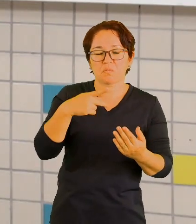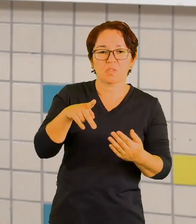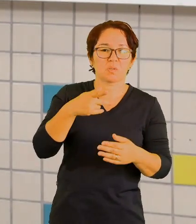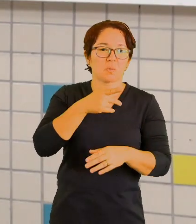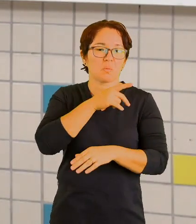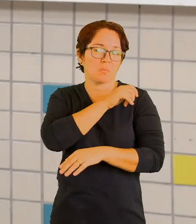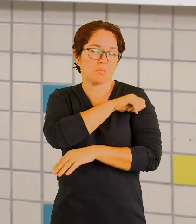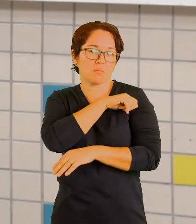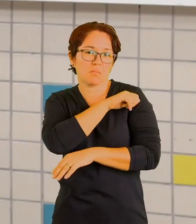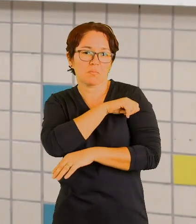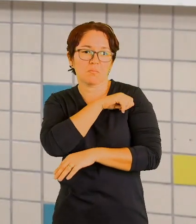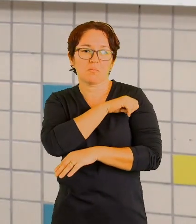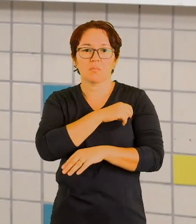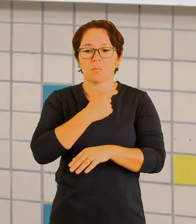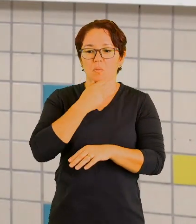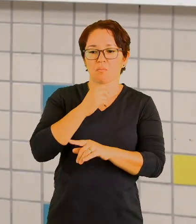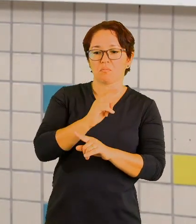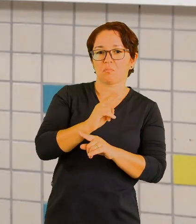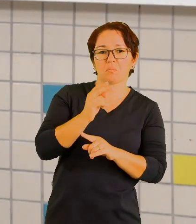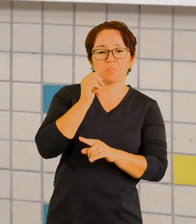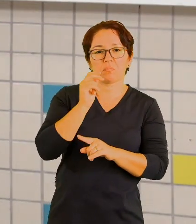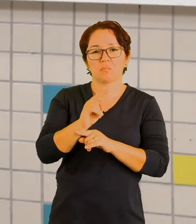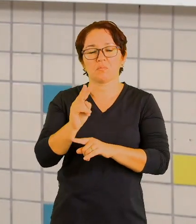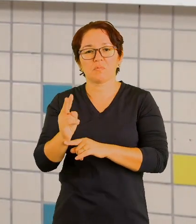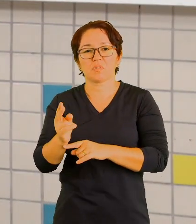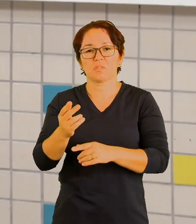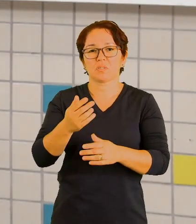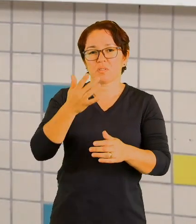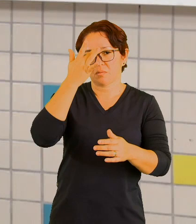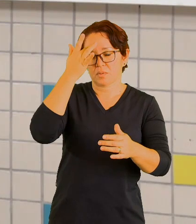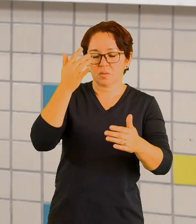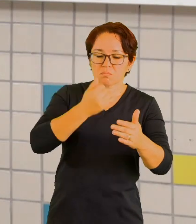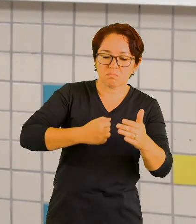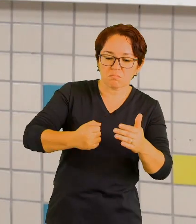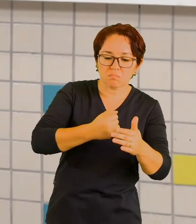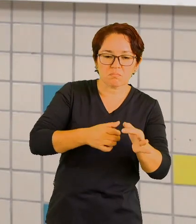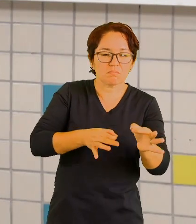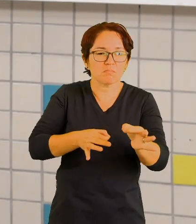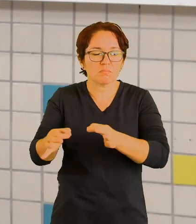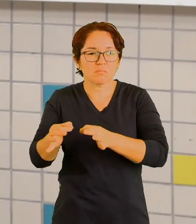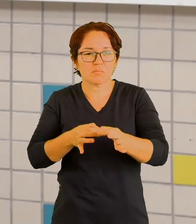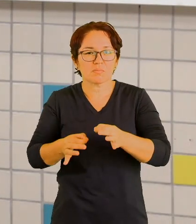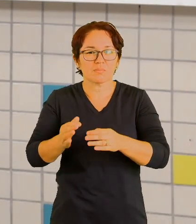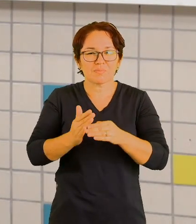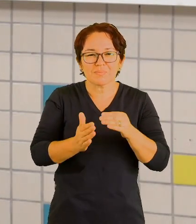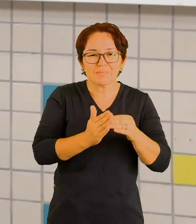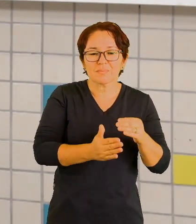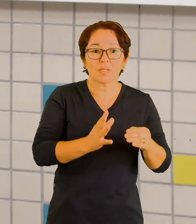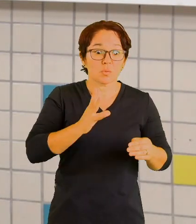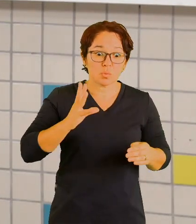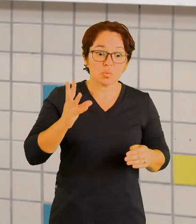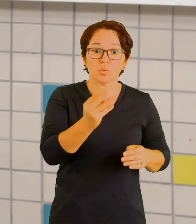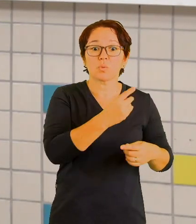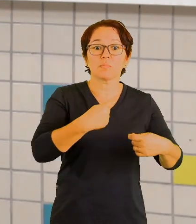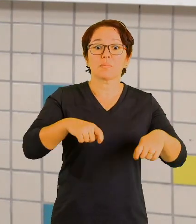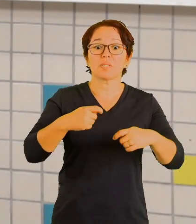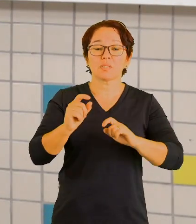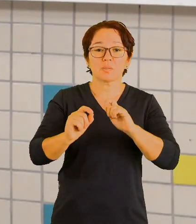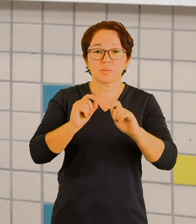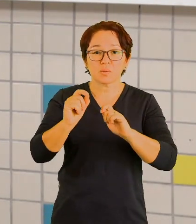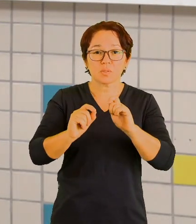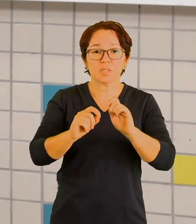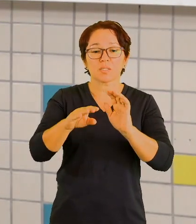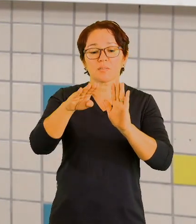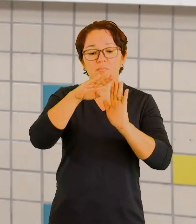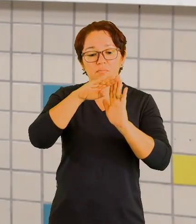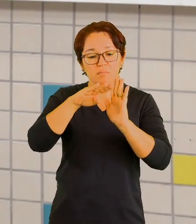estudantes, o vigia, a merendeira, todas as pessoas do ambiente escolar têm normas com